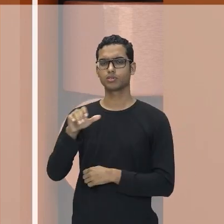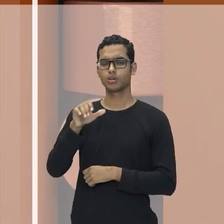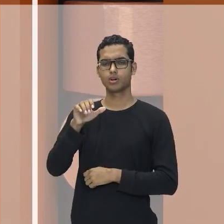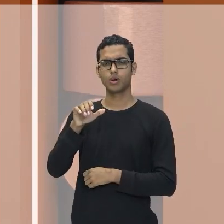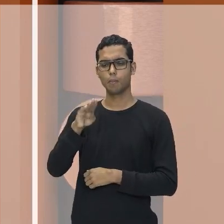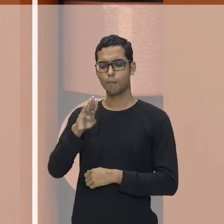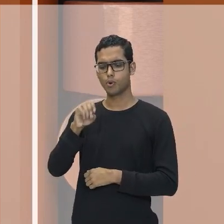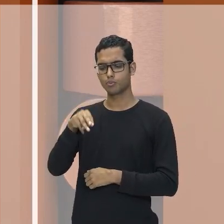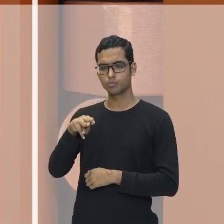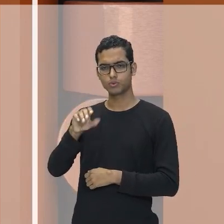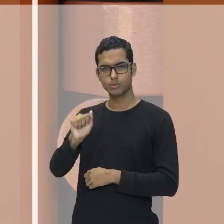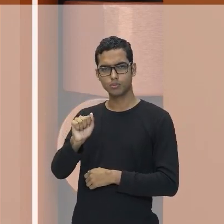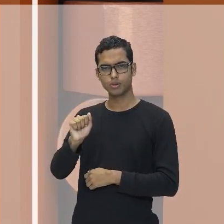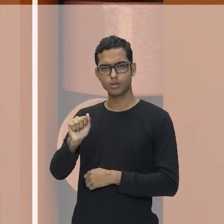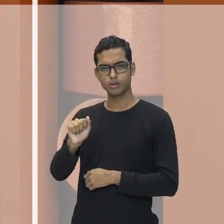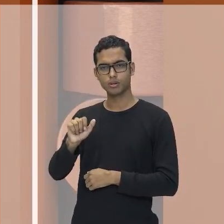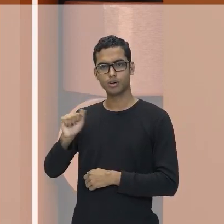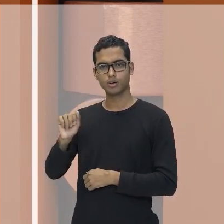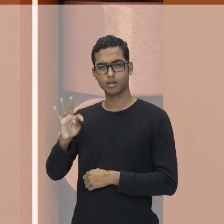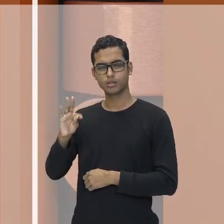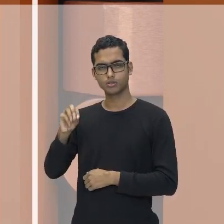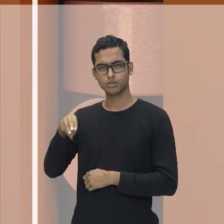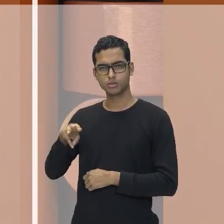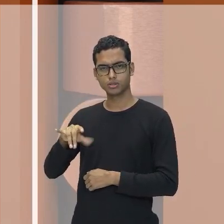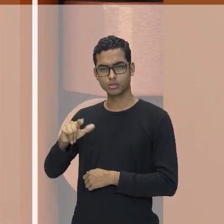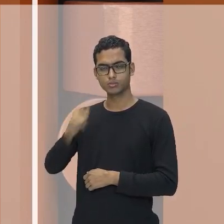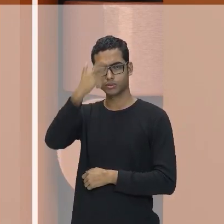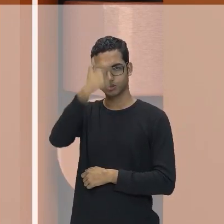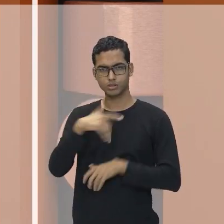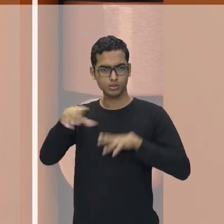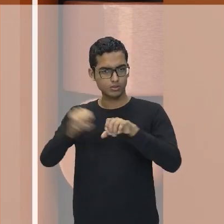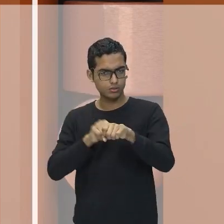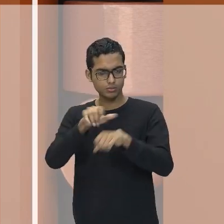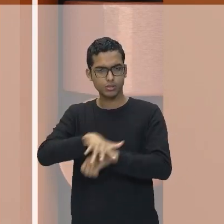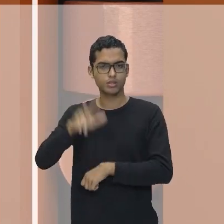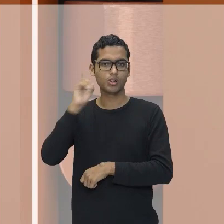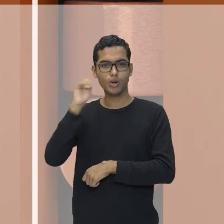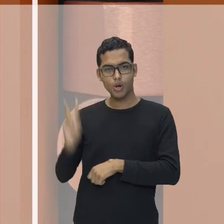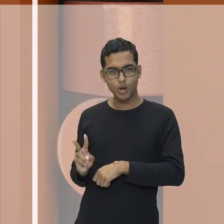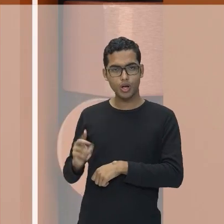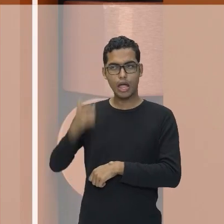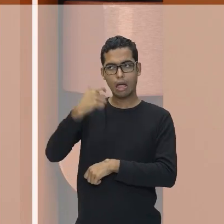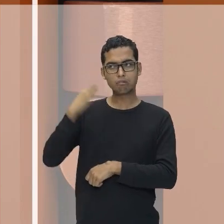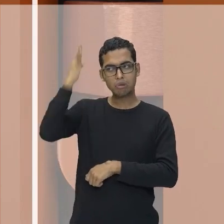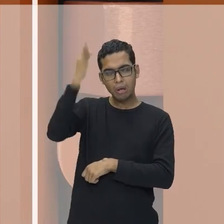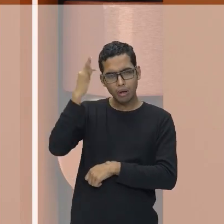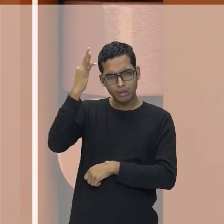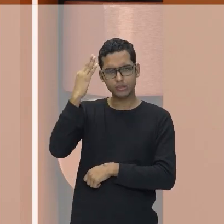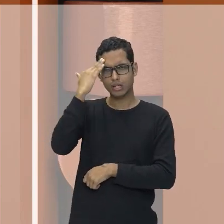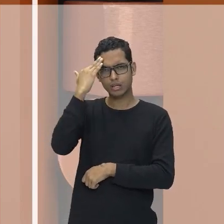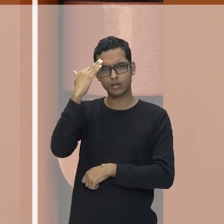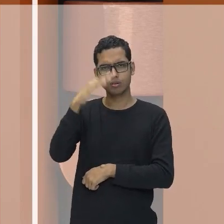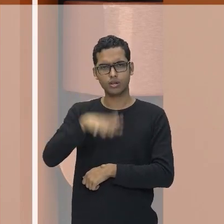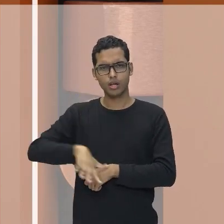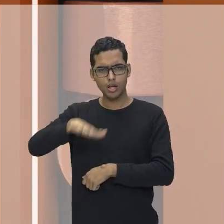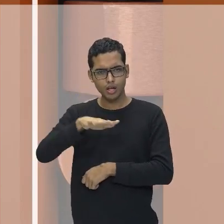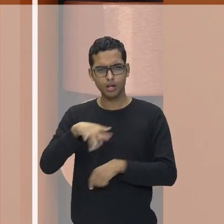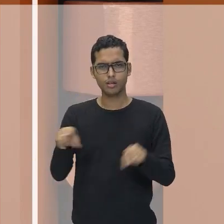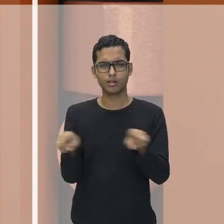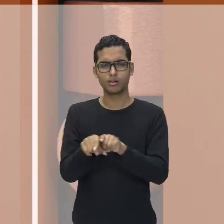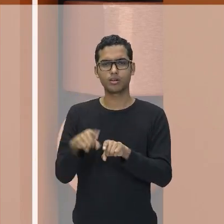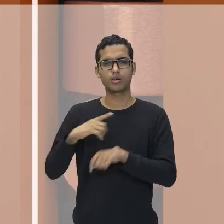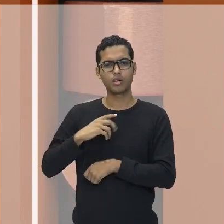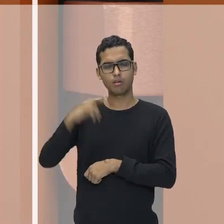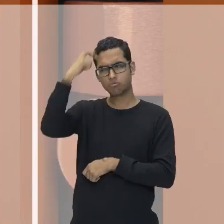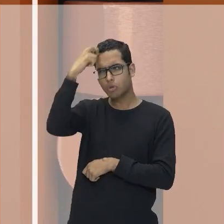professor aqui é formado em História, tá? Professor de História. Ele não tem um arcabouço teórico, um cabedal intelectual